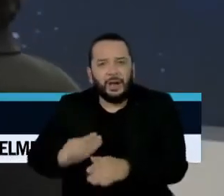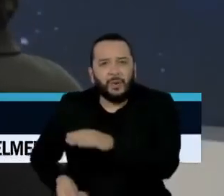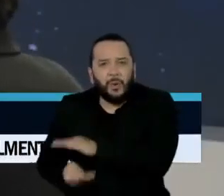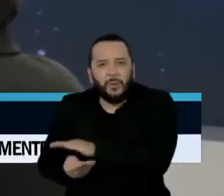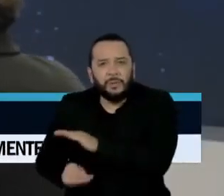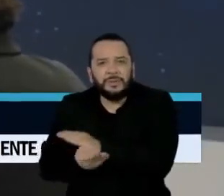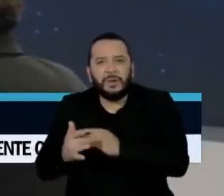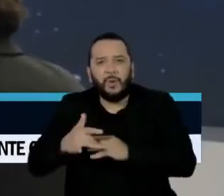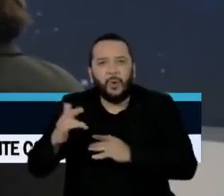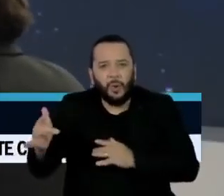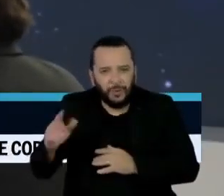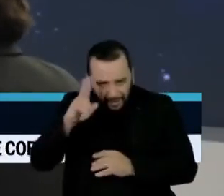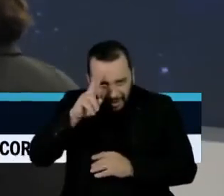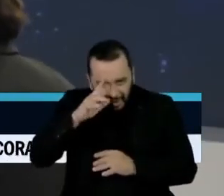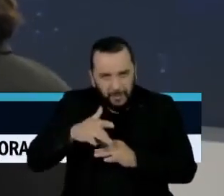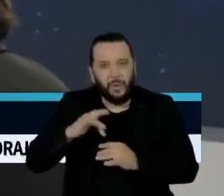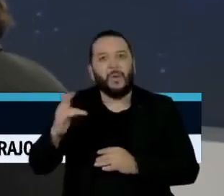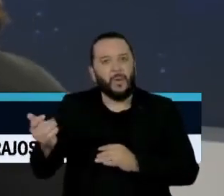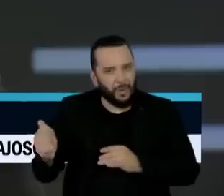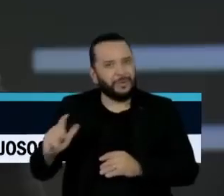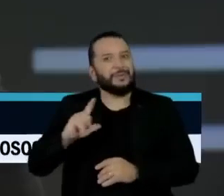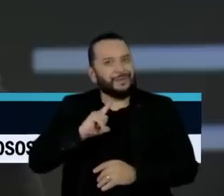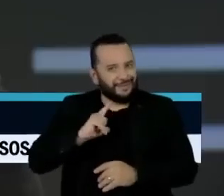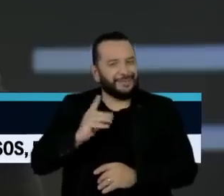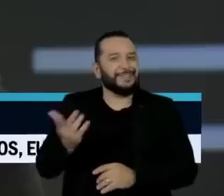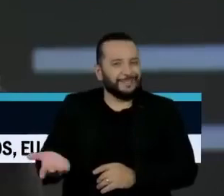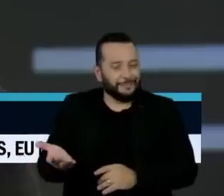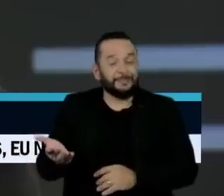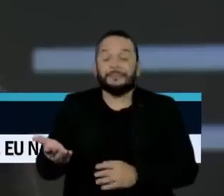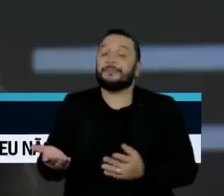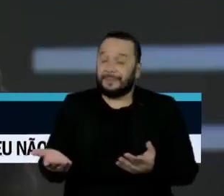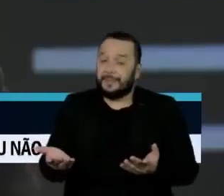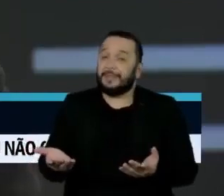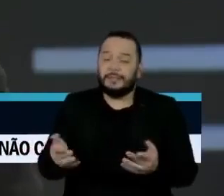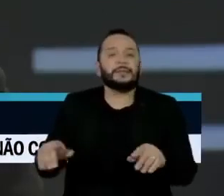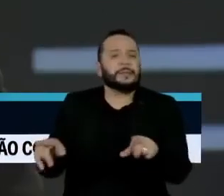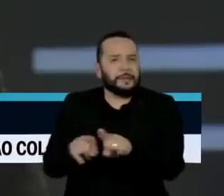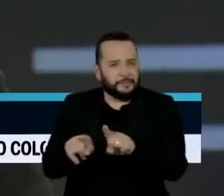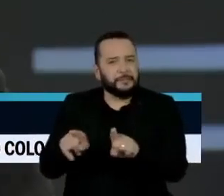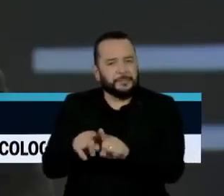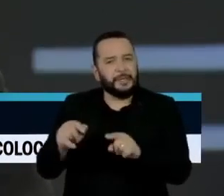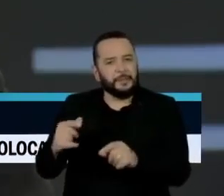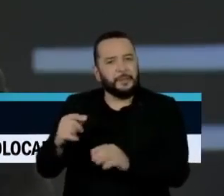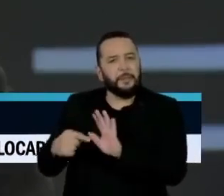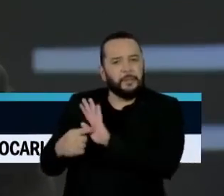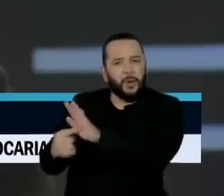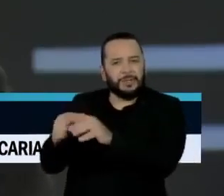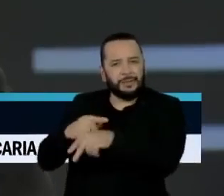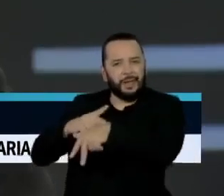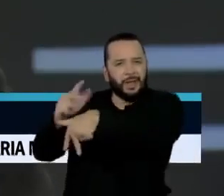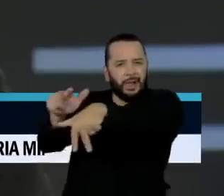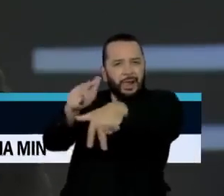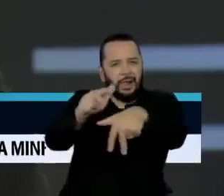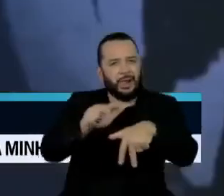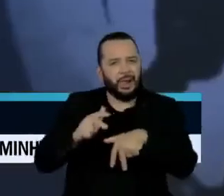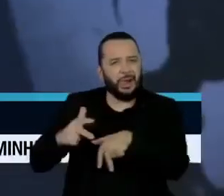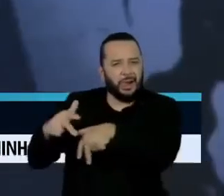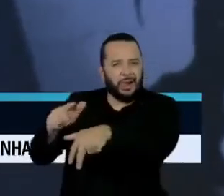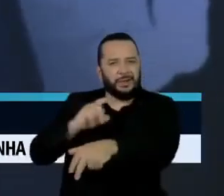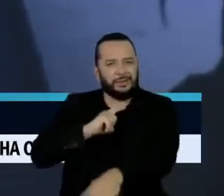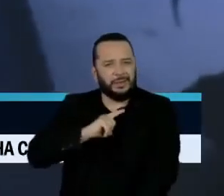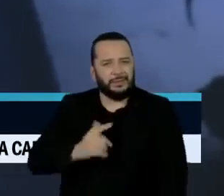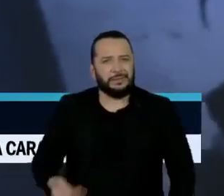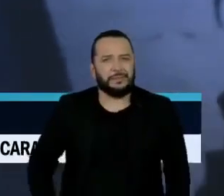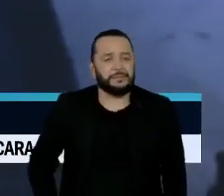muito tem muito caminho do recurso e o caminho do Lobby Lobby e fica muito configurado nesse agora Vera nos